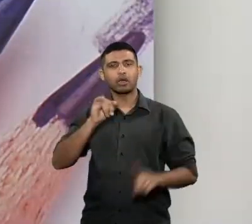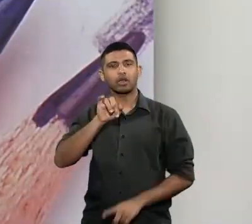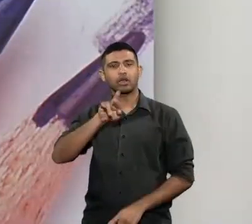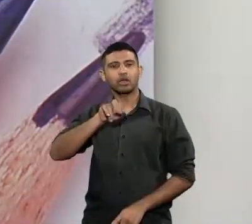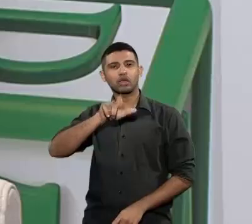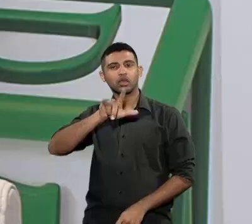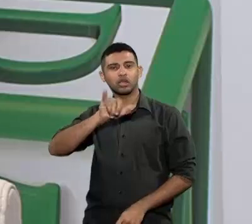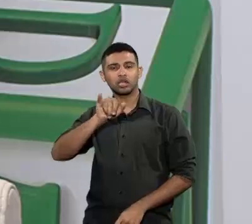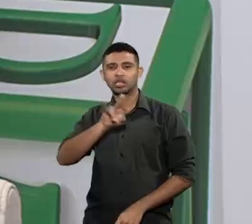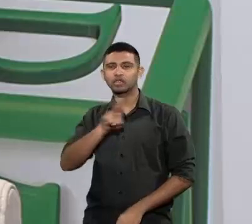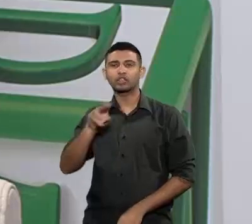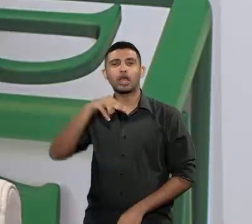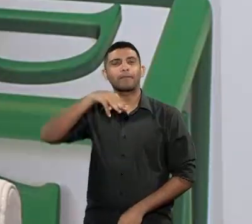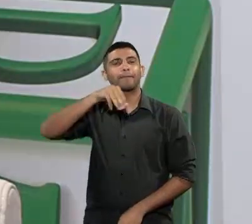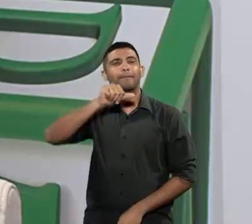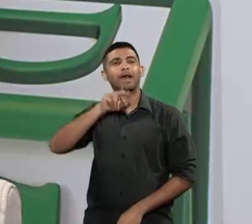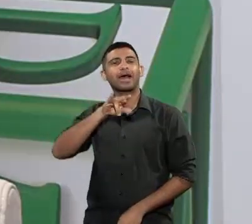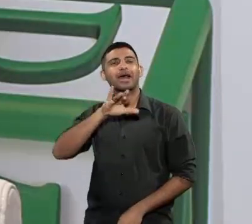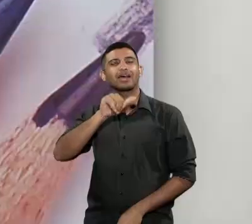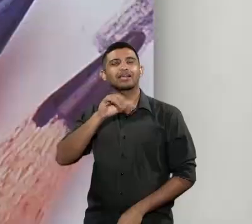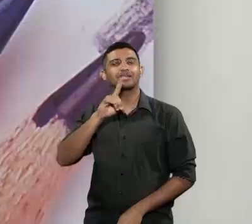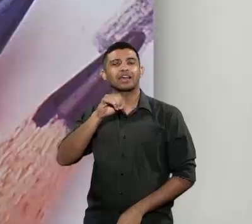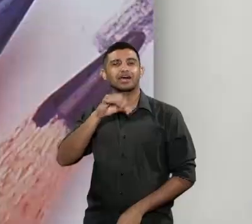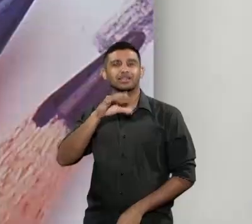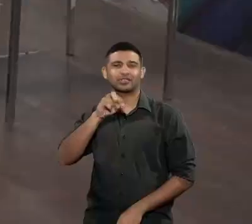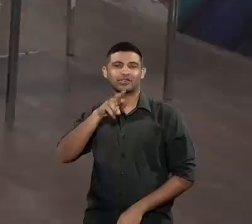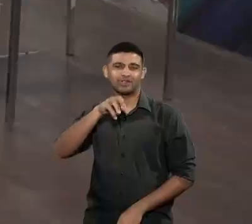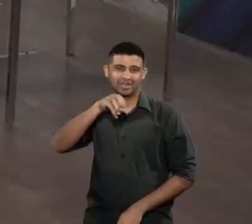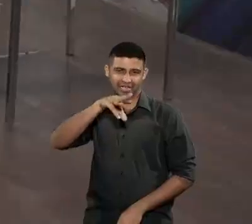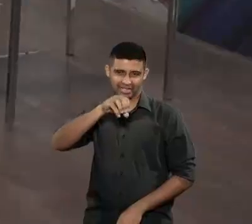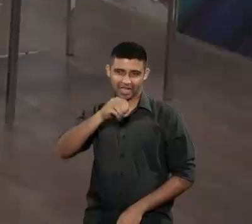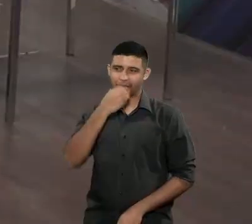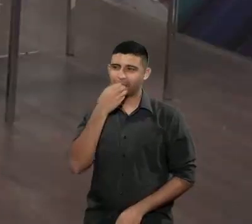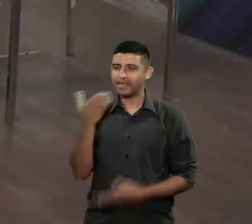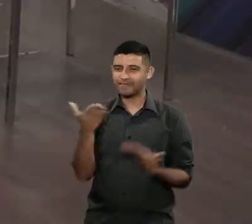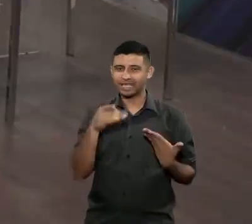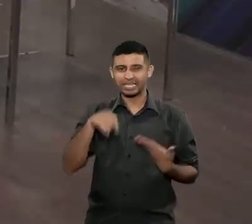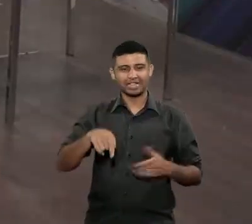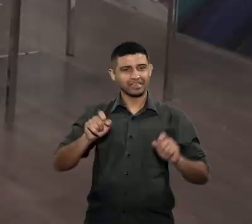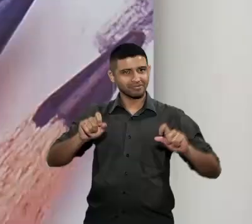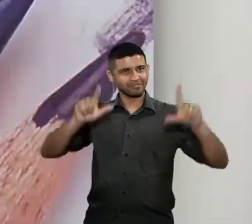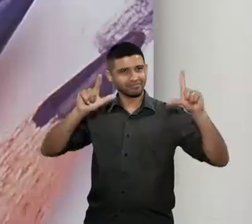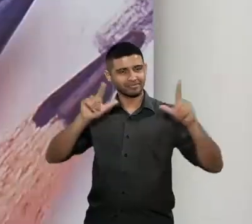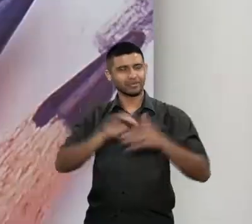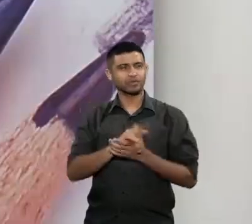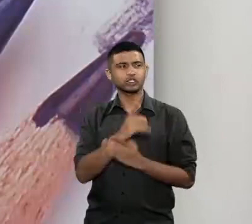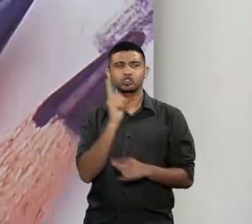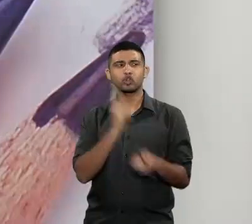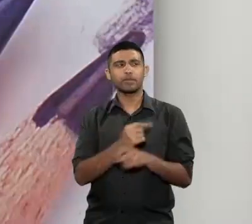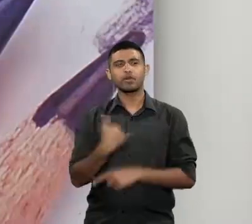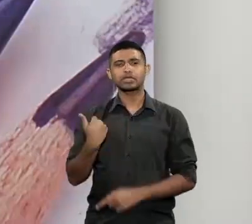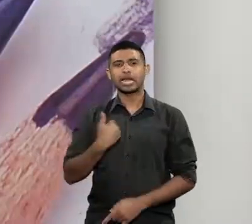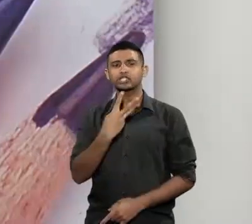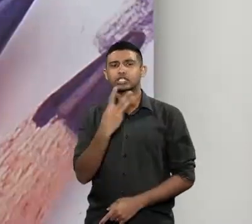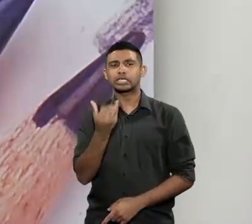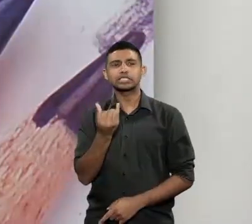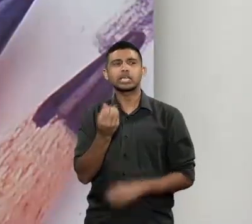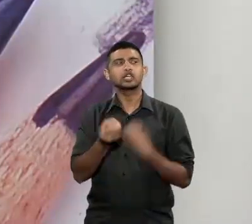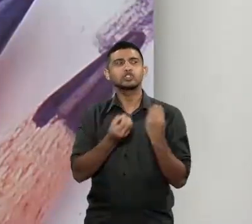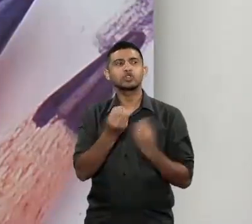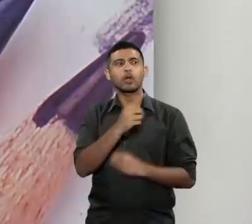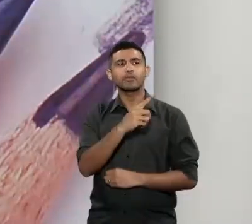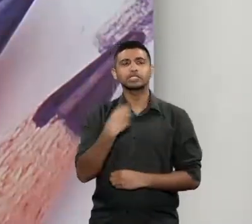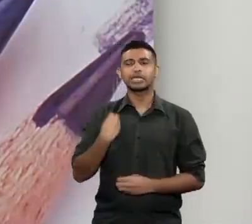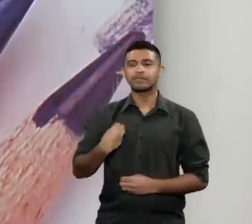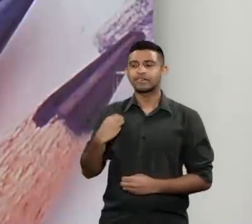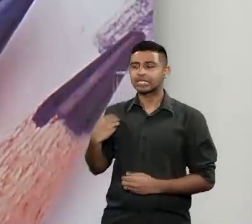de Irlen, Maria do Carmo Azevedo. Muito bem-vindas ao programa. Carla, você descobriu já com 36 anos de idade. Como é que foi isso?